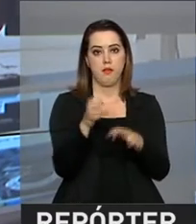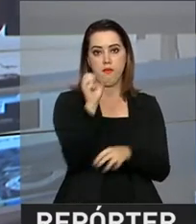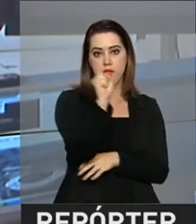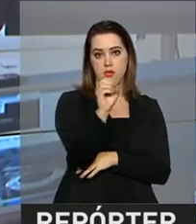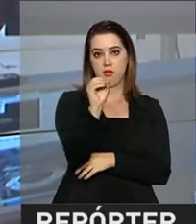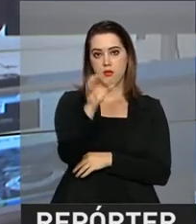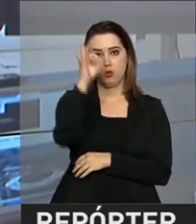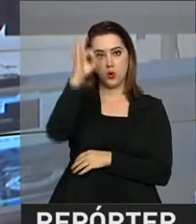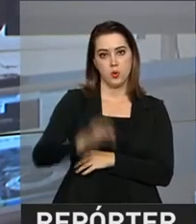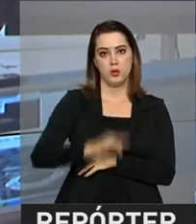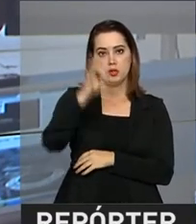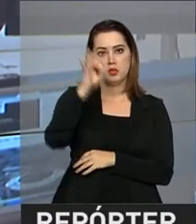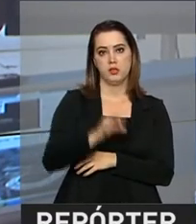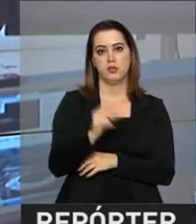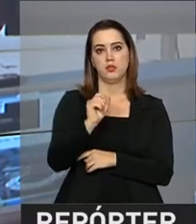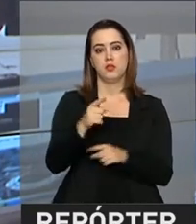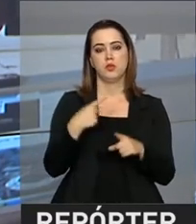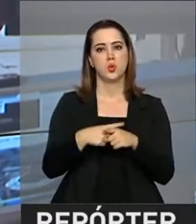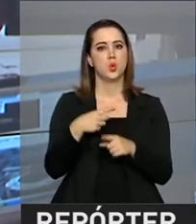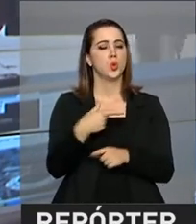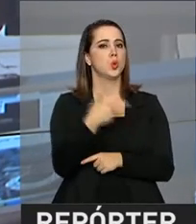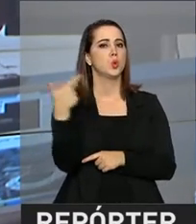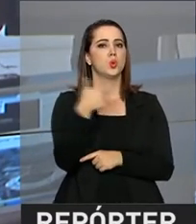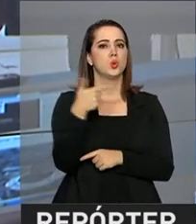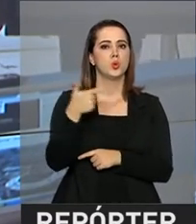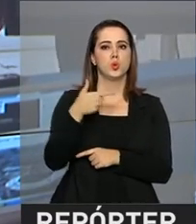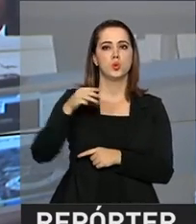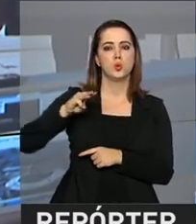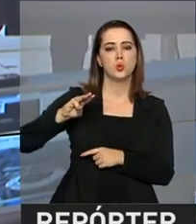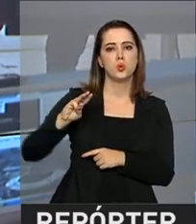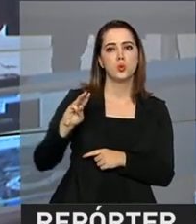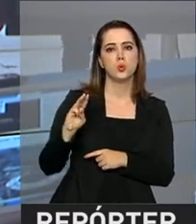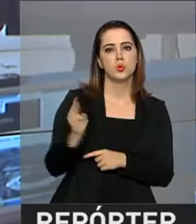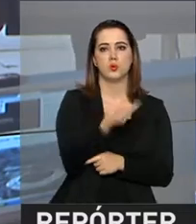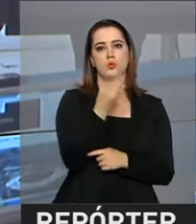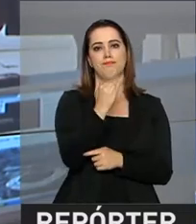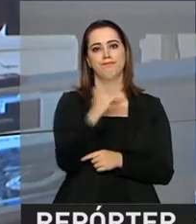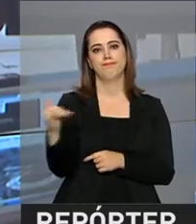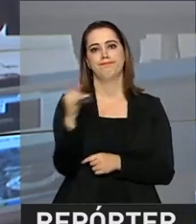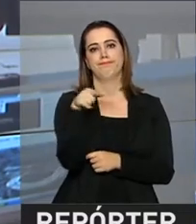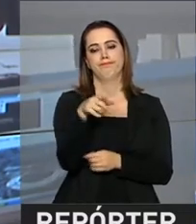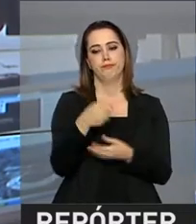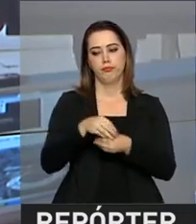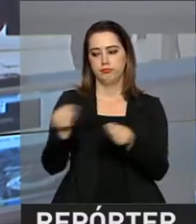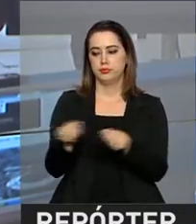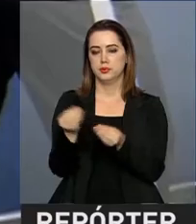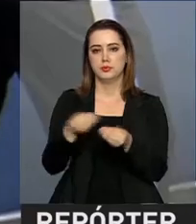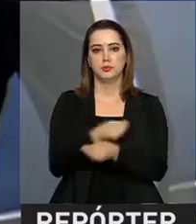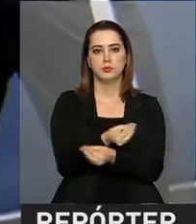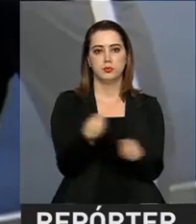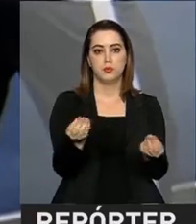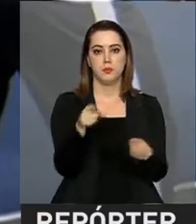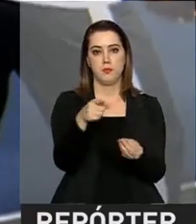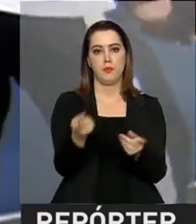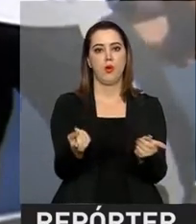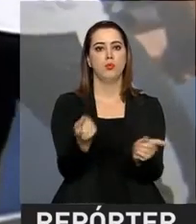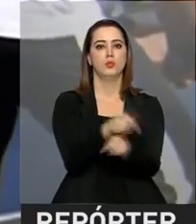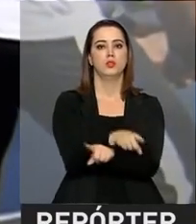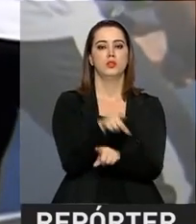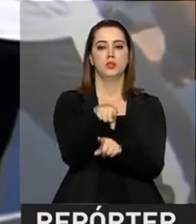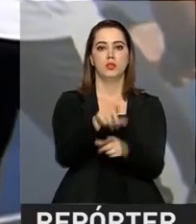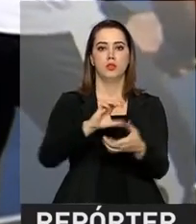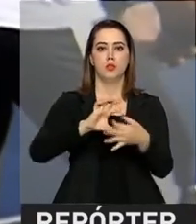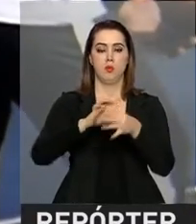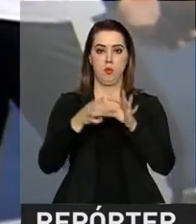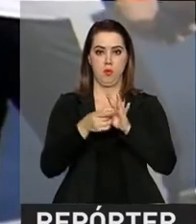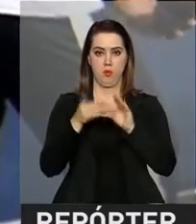80% dos dois milhões e meio das entradas colocadas à disposição do público ao contrário das